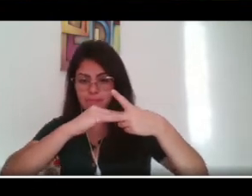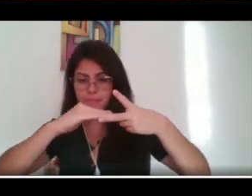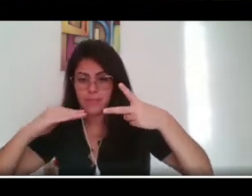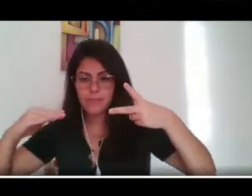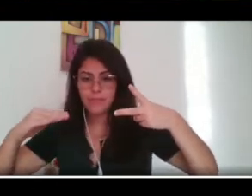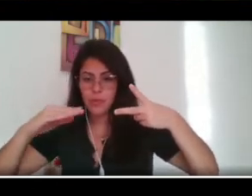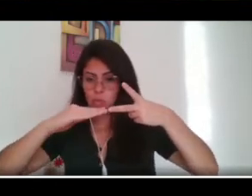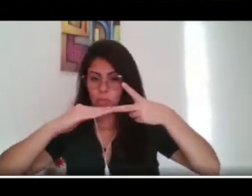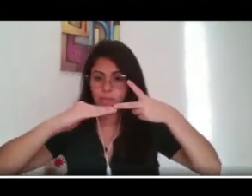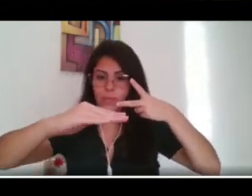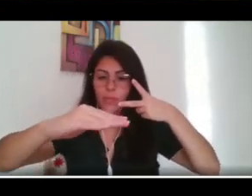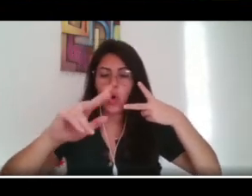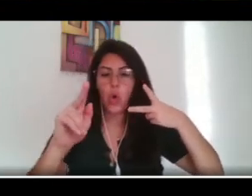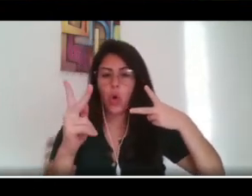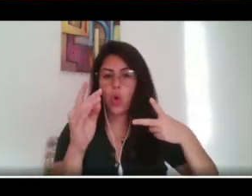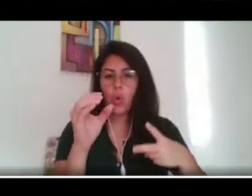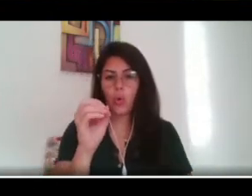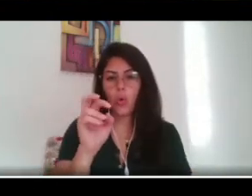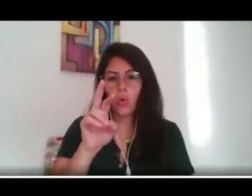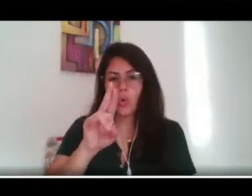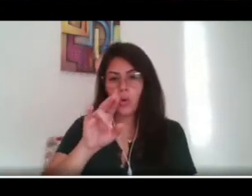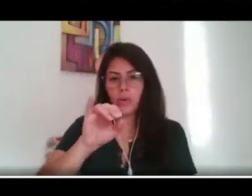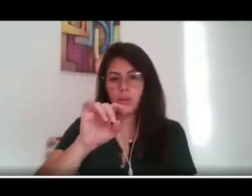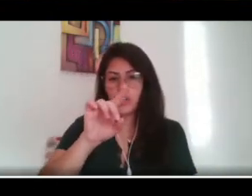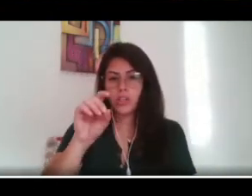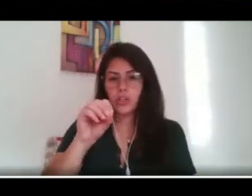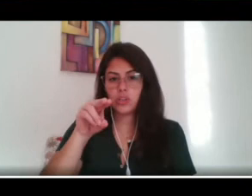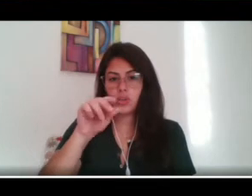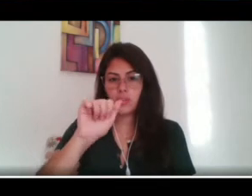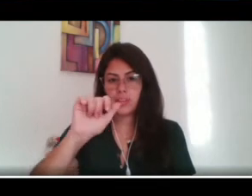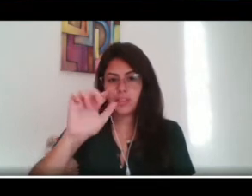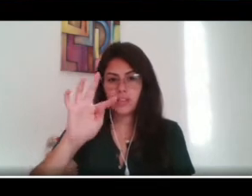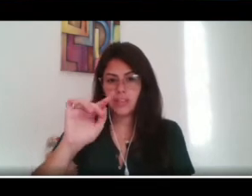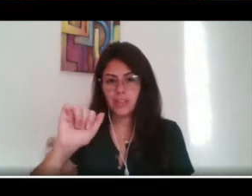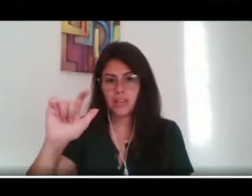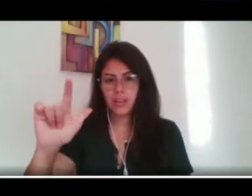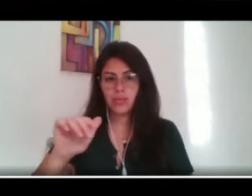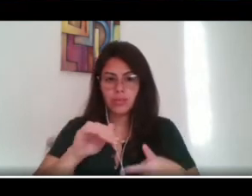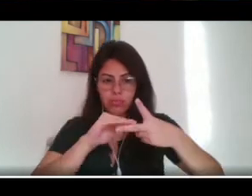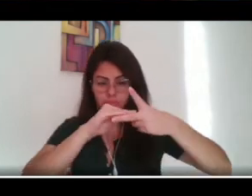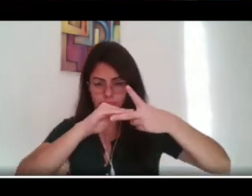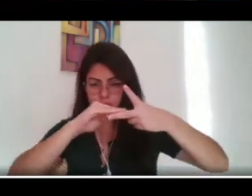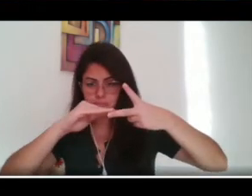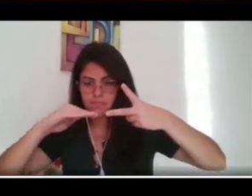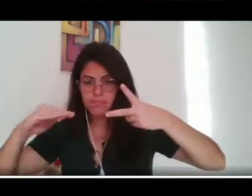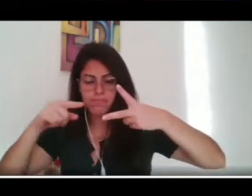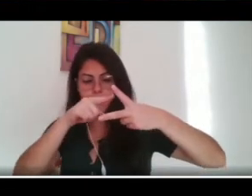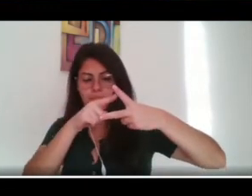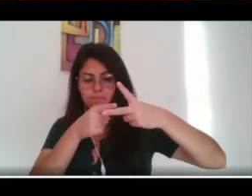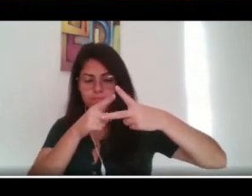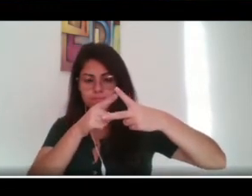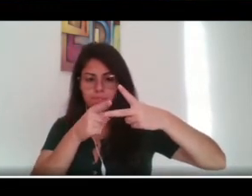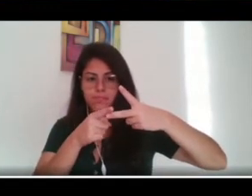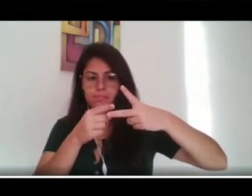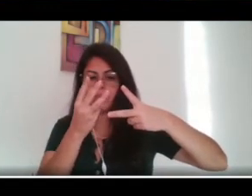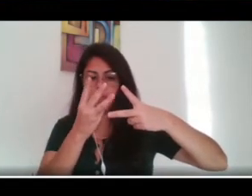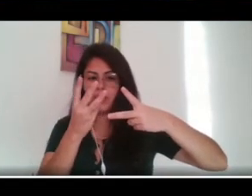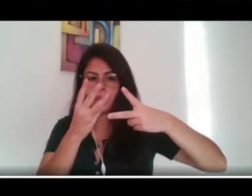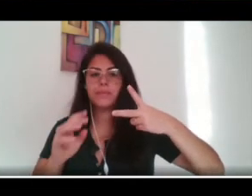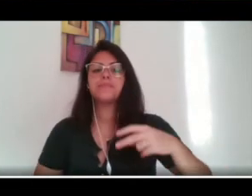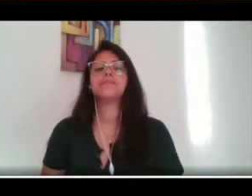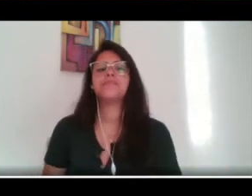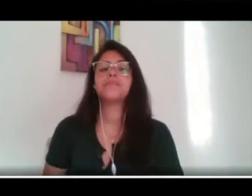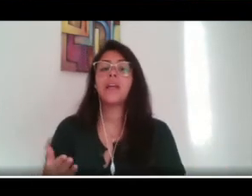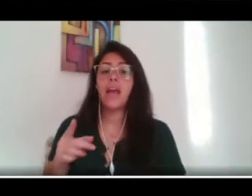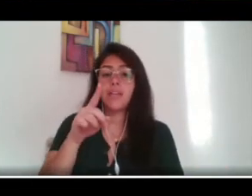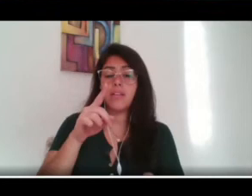a 15 metros. E aí, na letra A, ele pergunta o seguinte. O que ele pergunta?